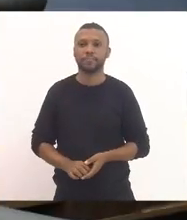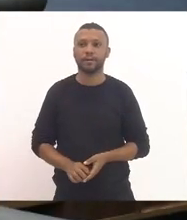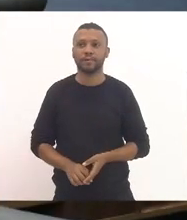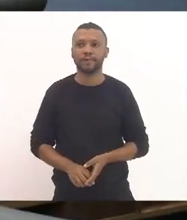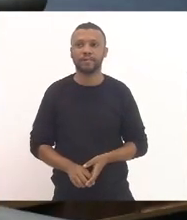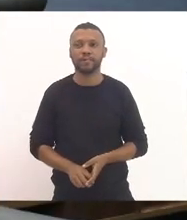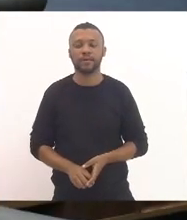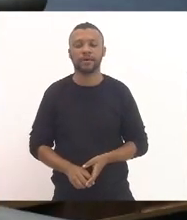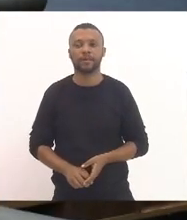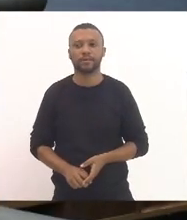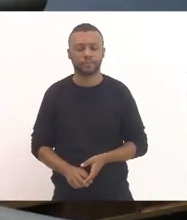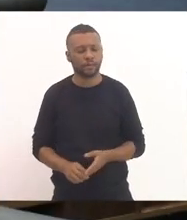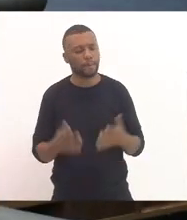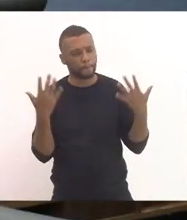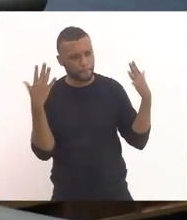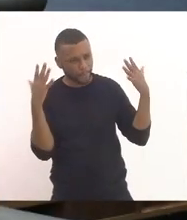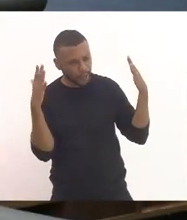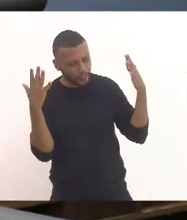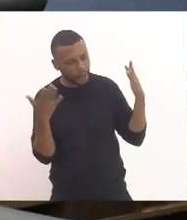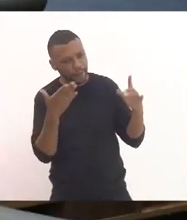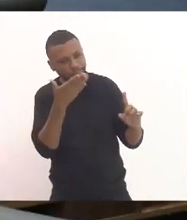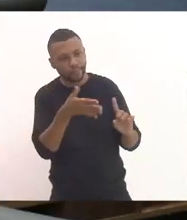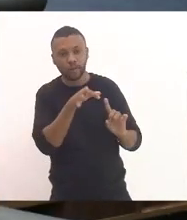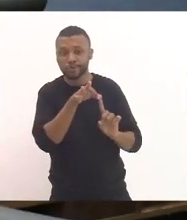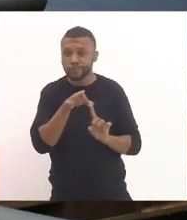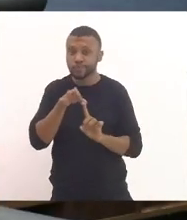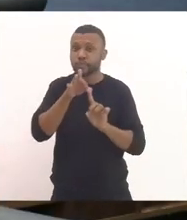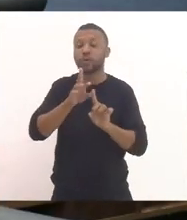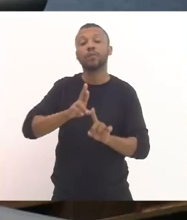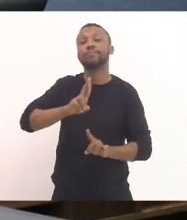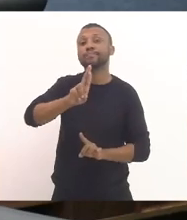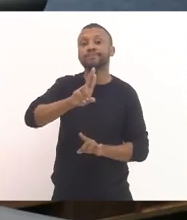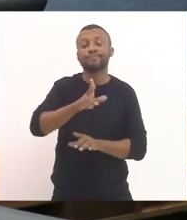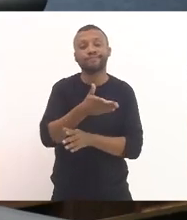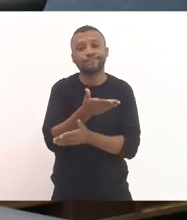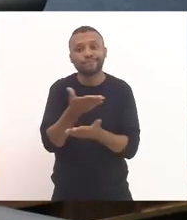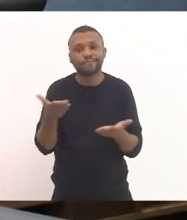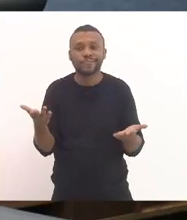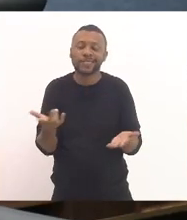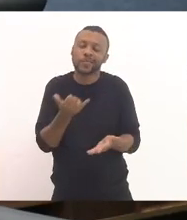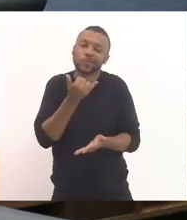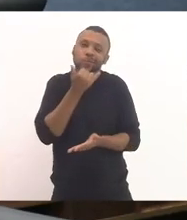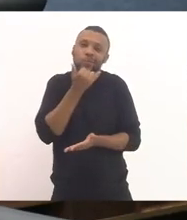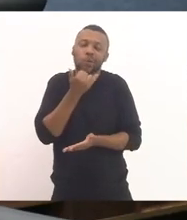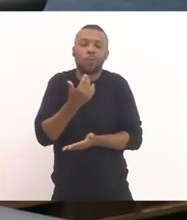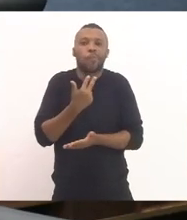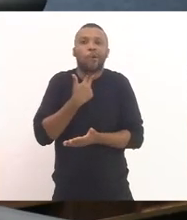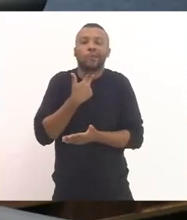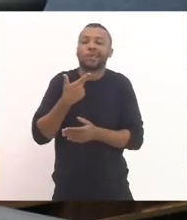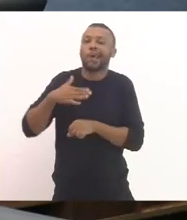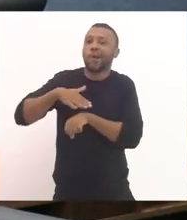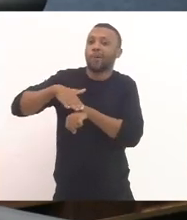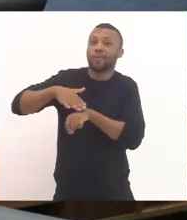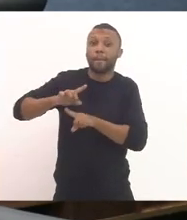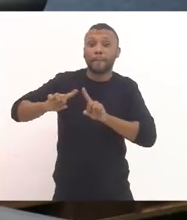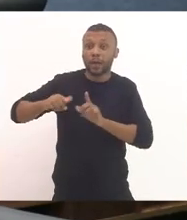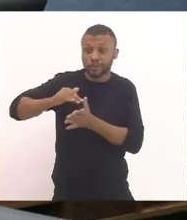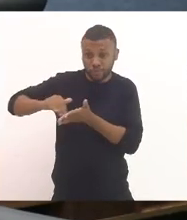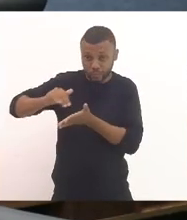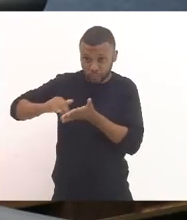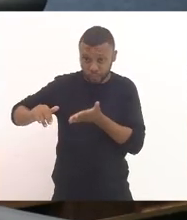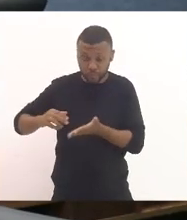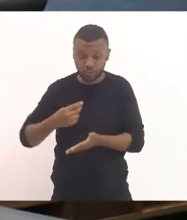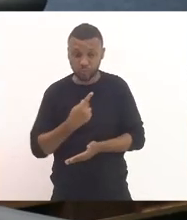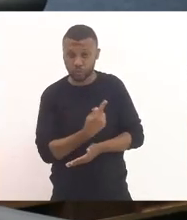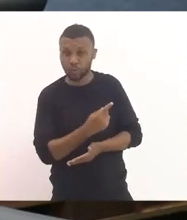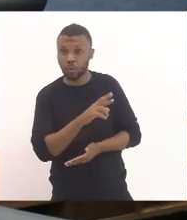e parabéns Obrigado meu amor parabéns a sua condução gente eu não vou poder conversar mas o gabinete o meu do Rodrigo